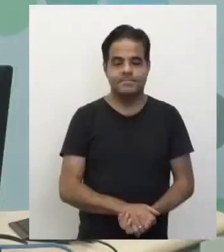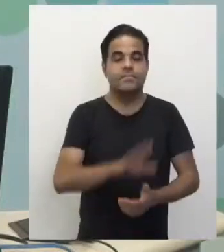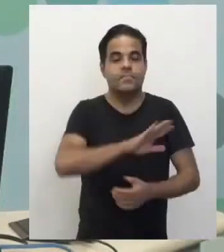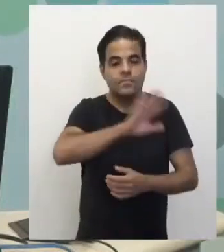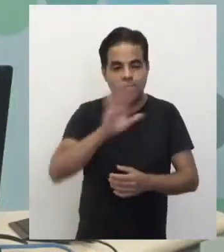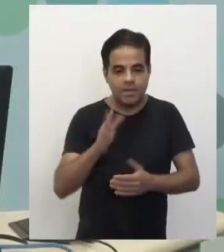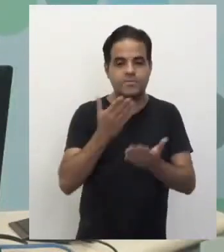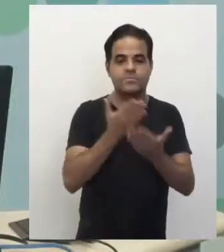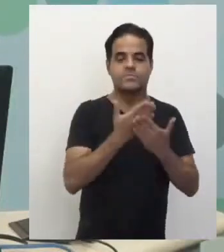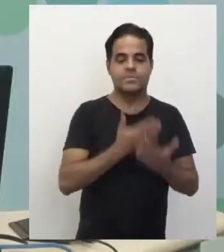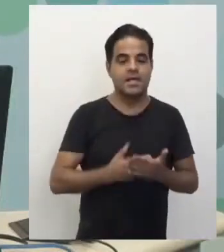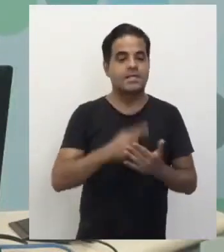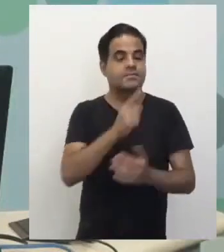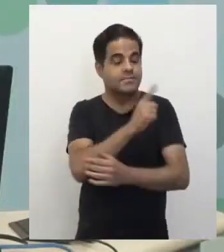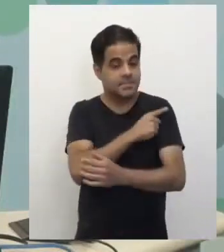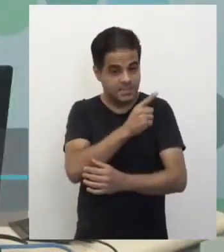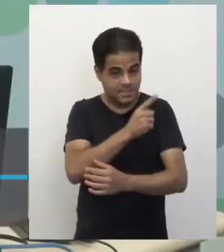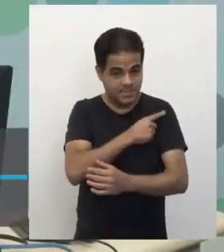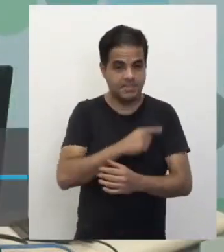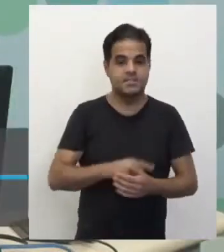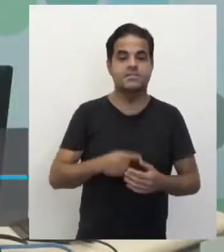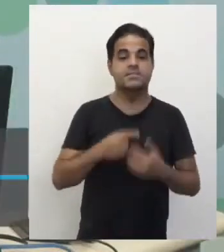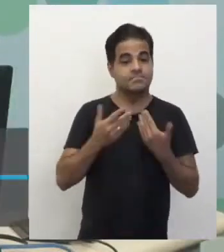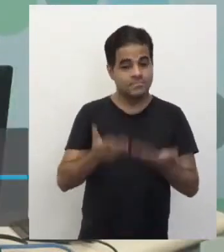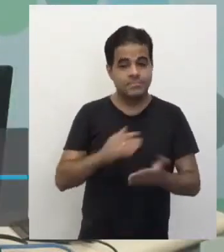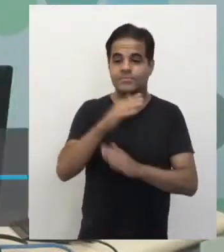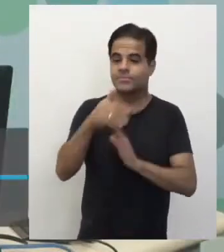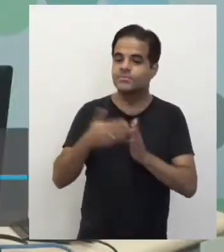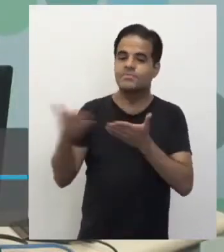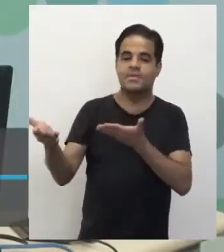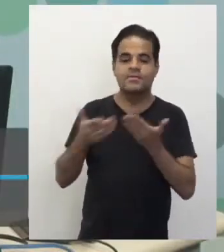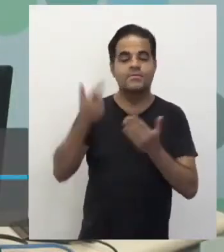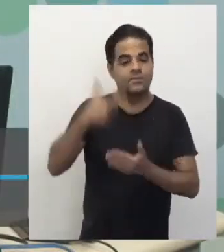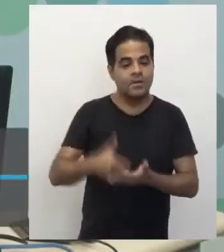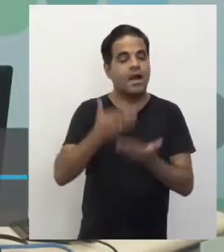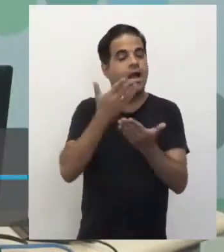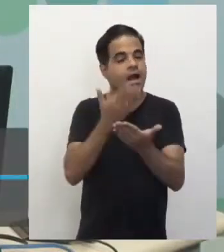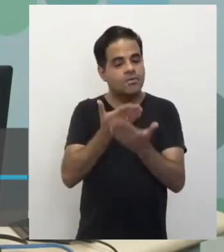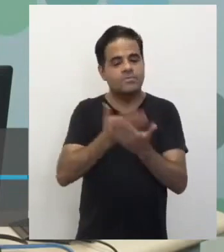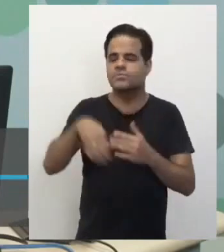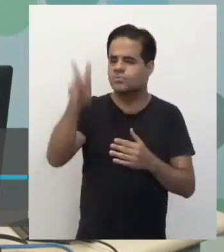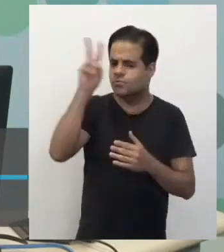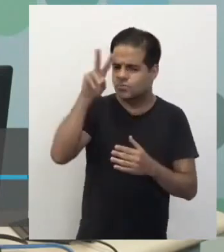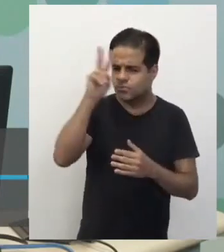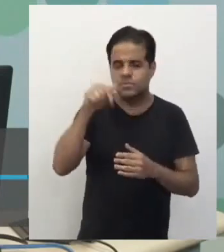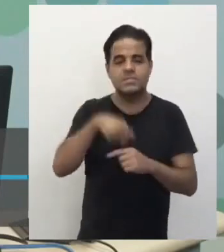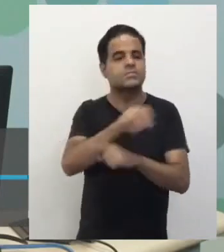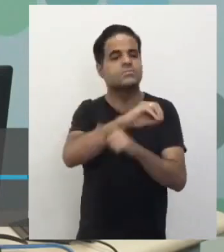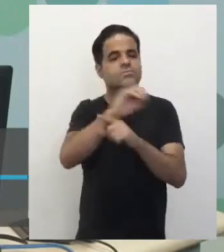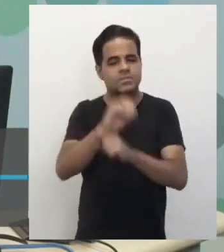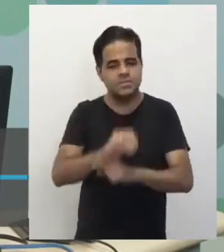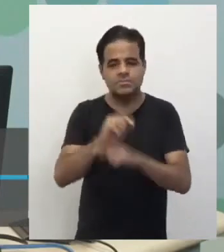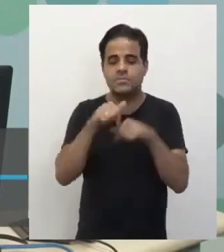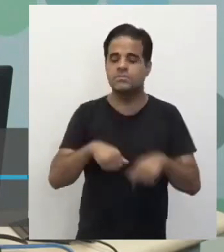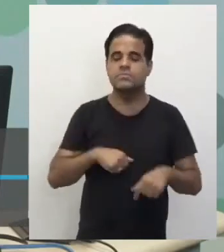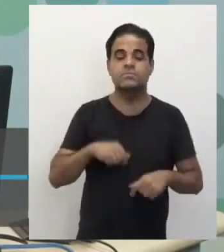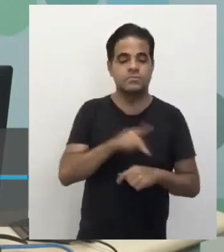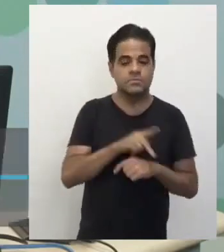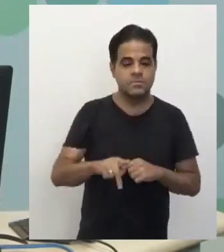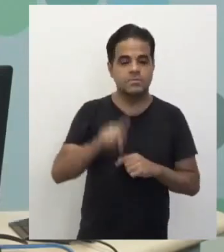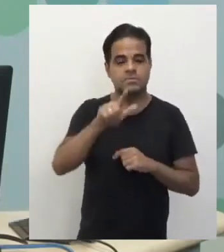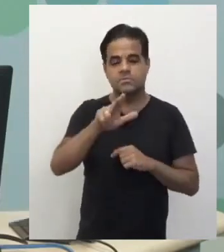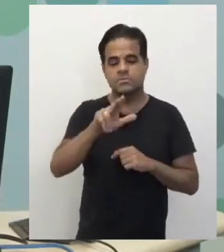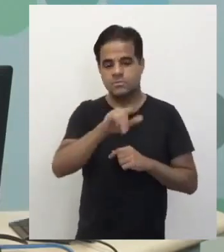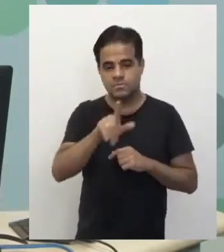Olá, estudantes da primeira série do ensino médio, sejam bem-vindos a mais uma aula de História aqui no Centro de Mídias. Eu sou a professora